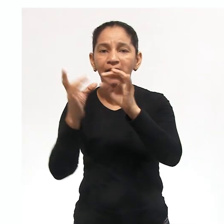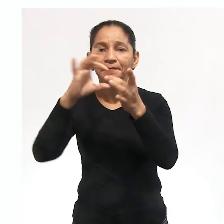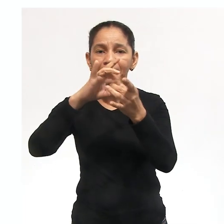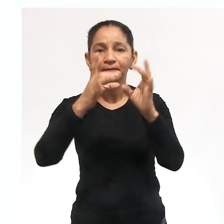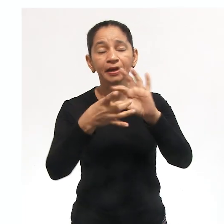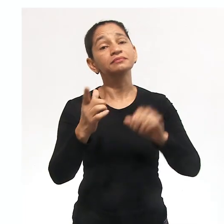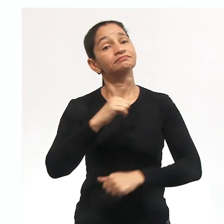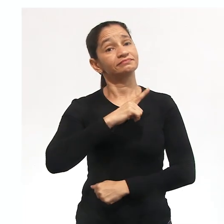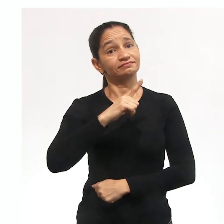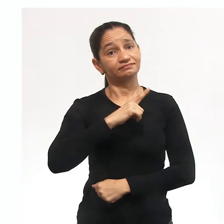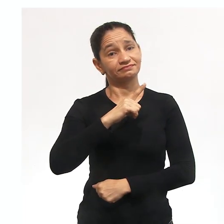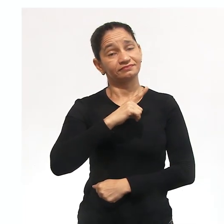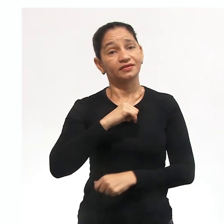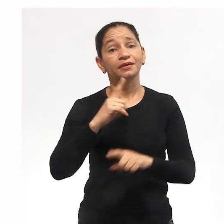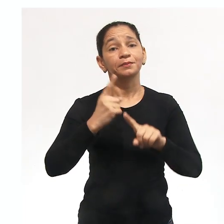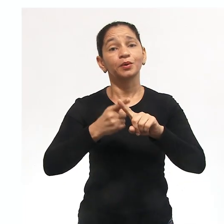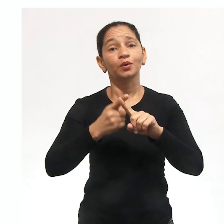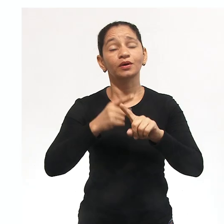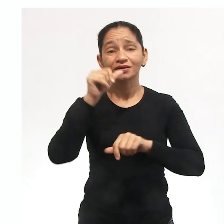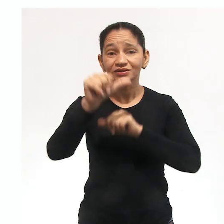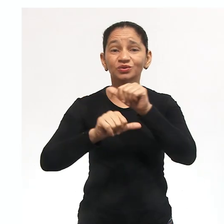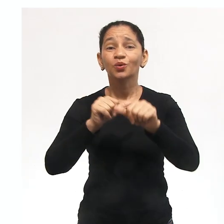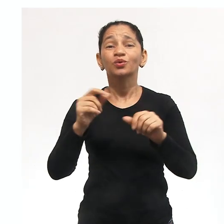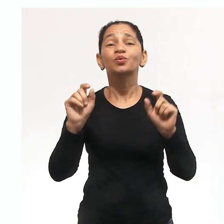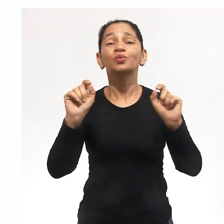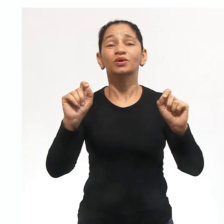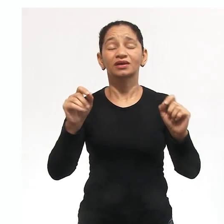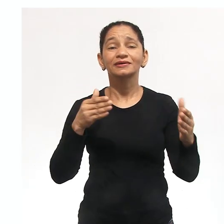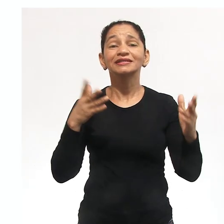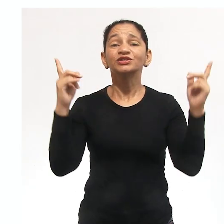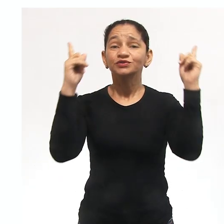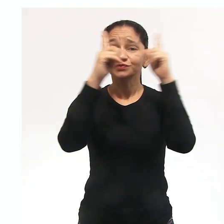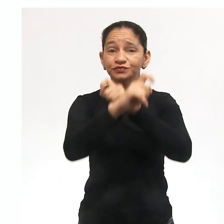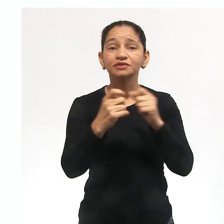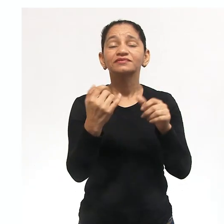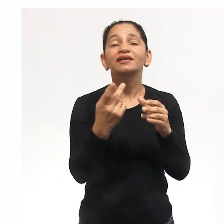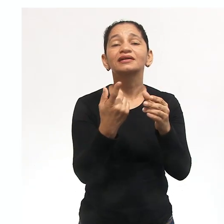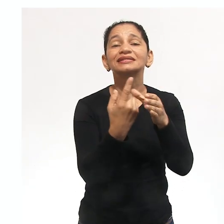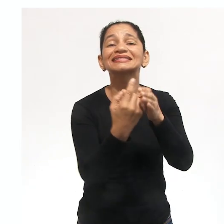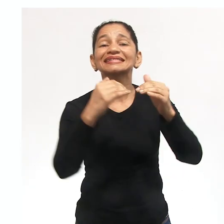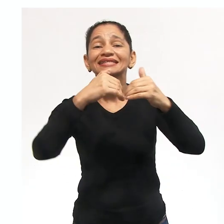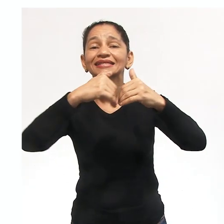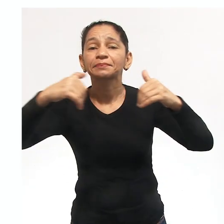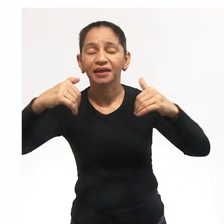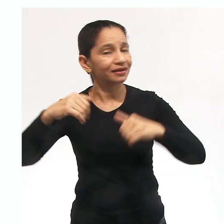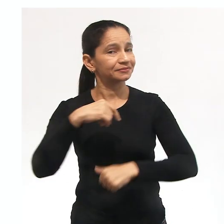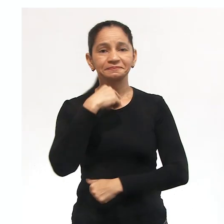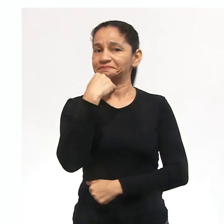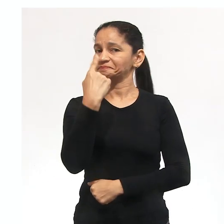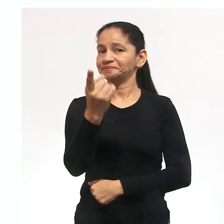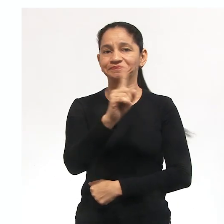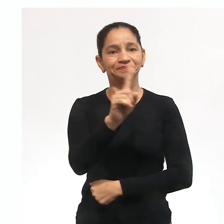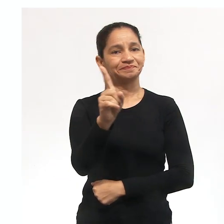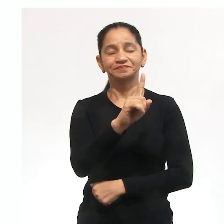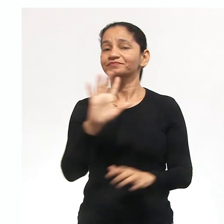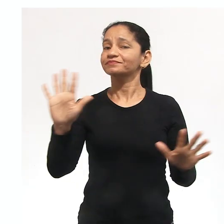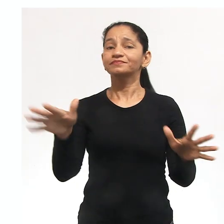interconectados e isso torna difícil isolá-los para estudá-los. Imagina